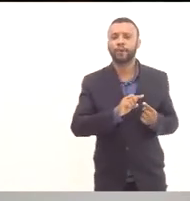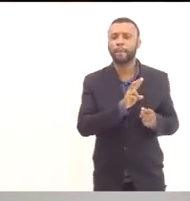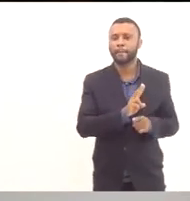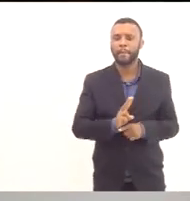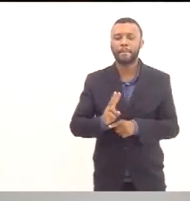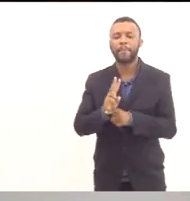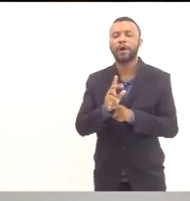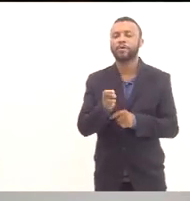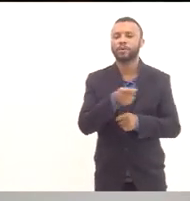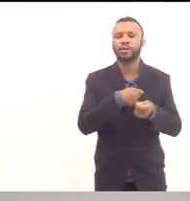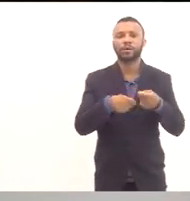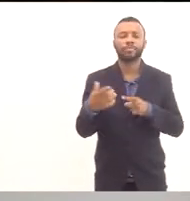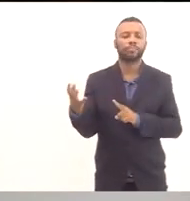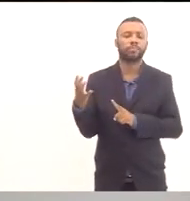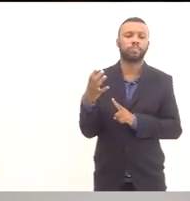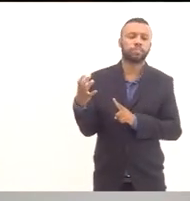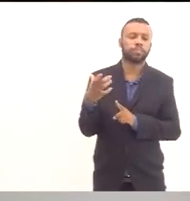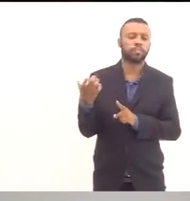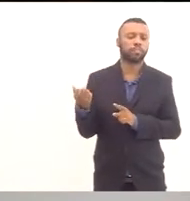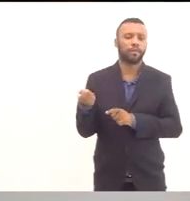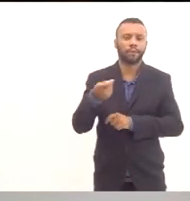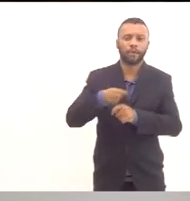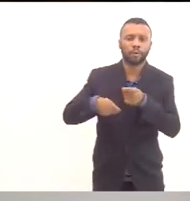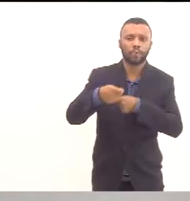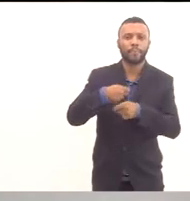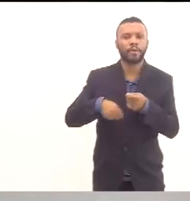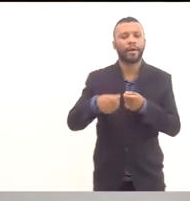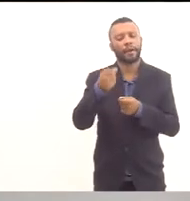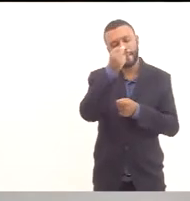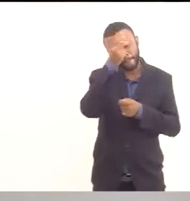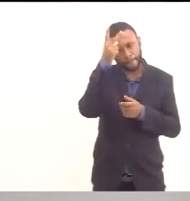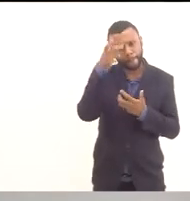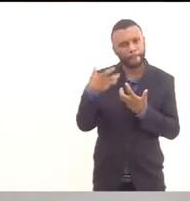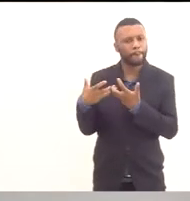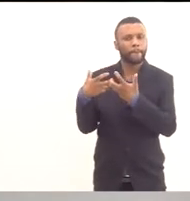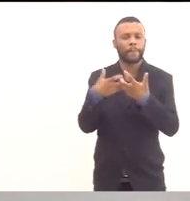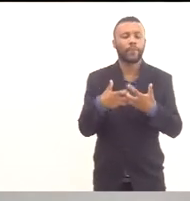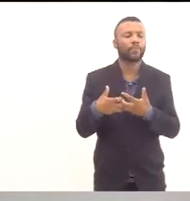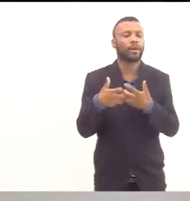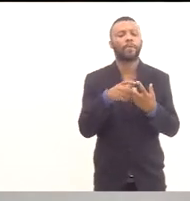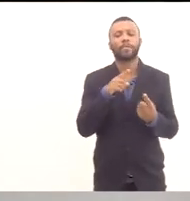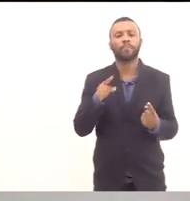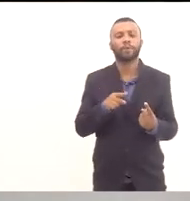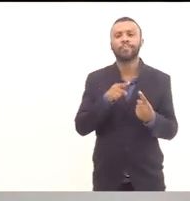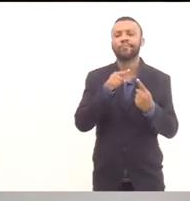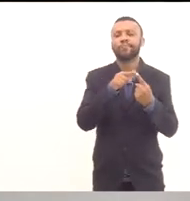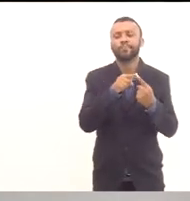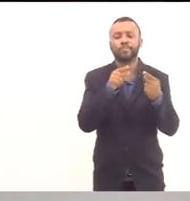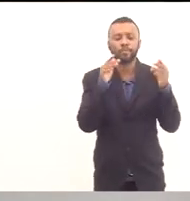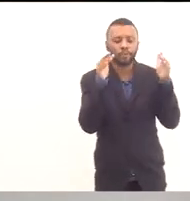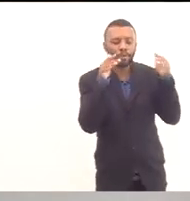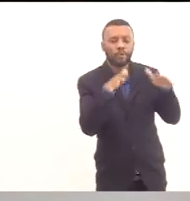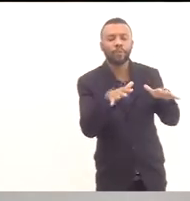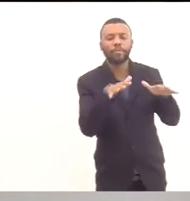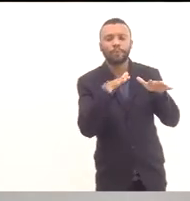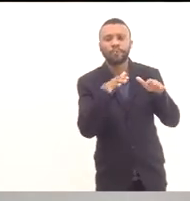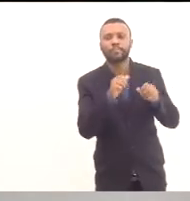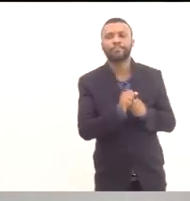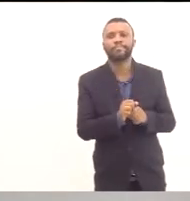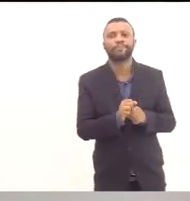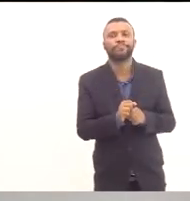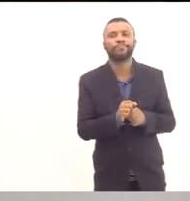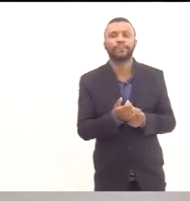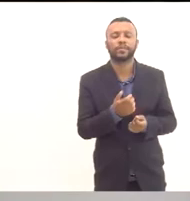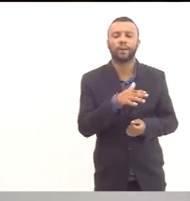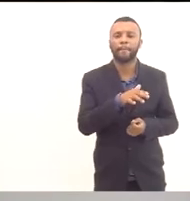negócios que foram impactados né do impacto da Economia em Petrópolis com público-alvo composto por E desde os